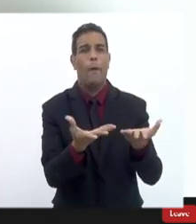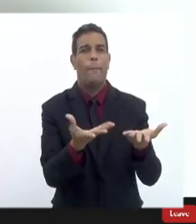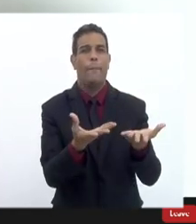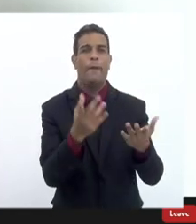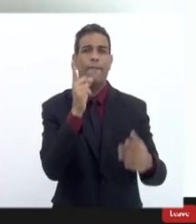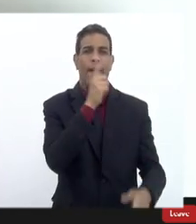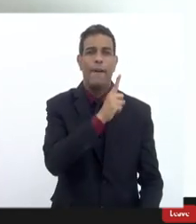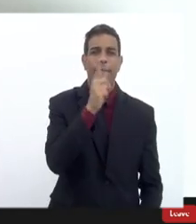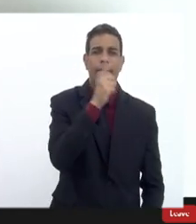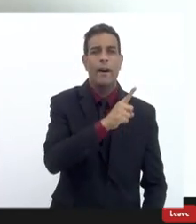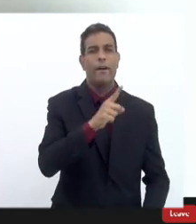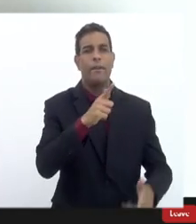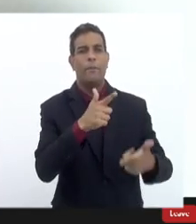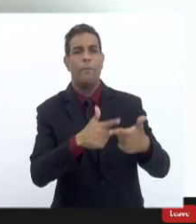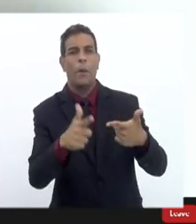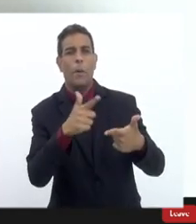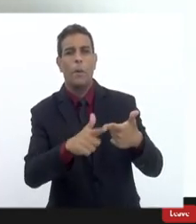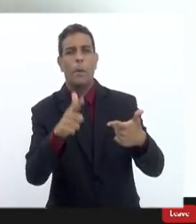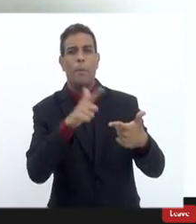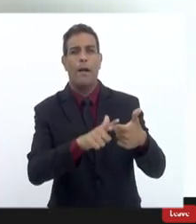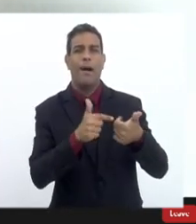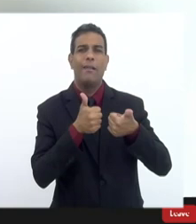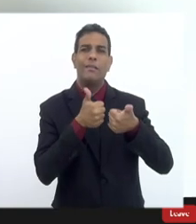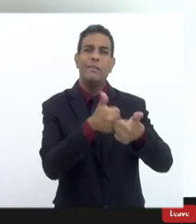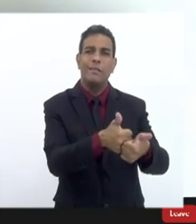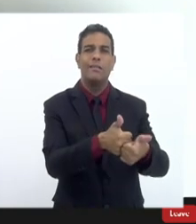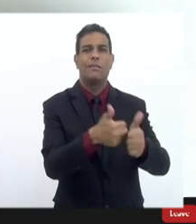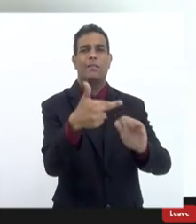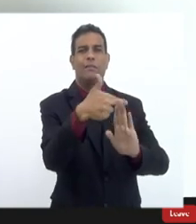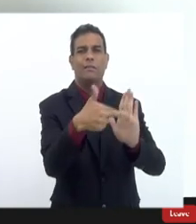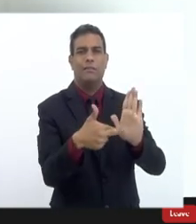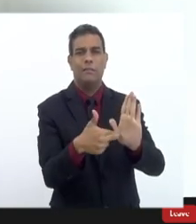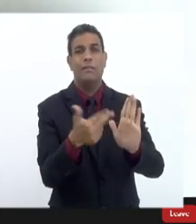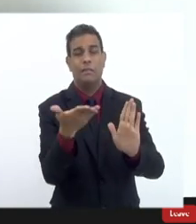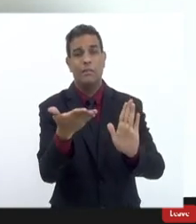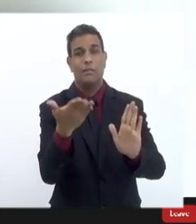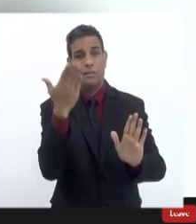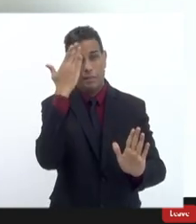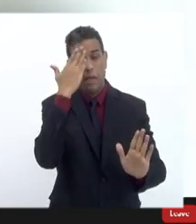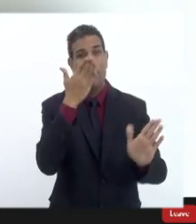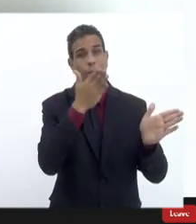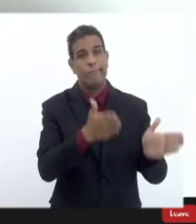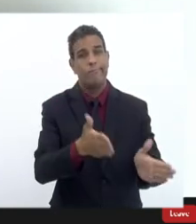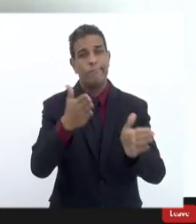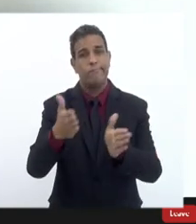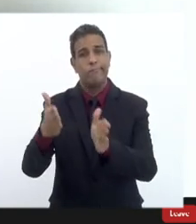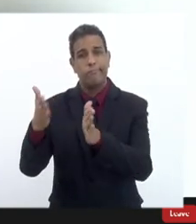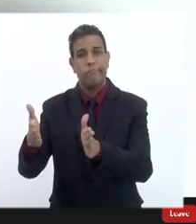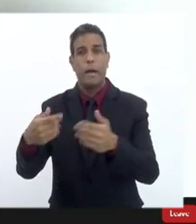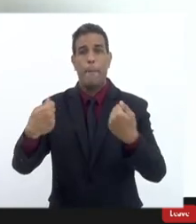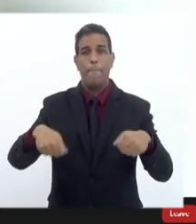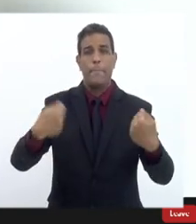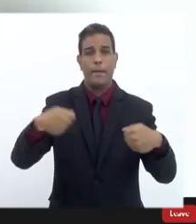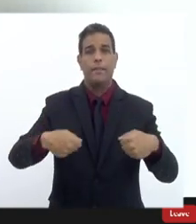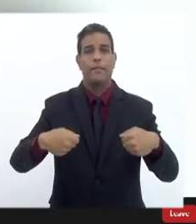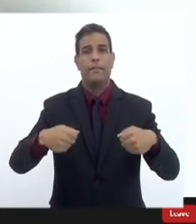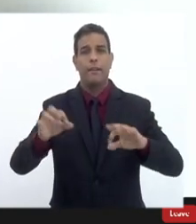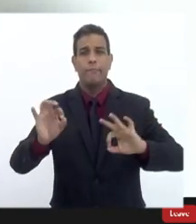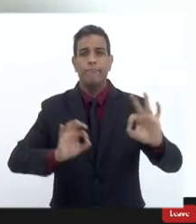falhas e problemas nos protocolos, e a gente sabia que seria assim, é um caminho de construção, né, que precisa ser